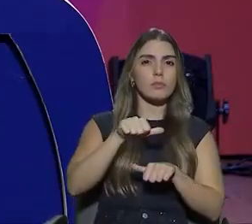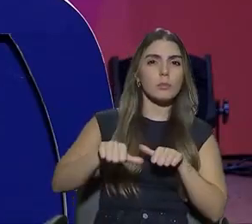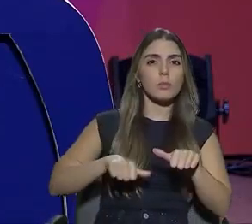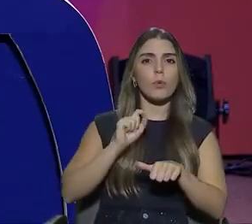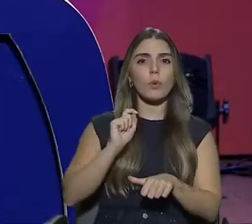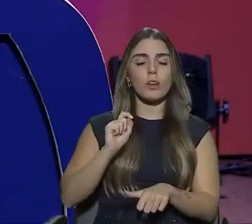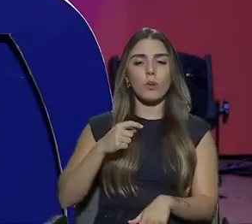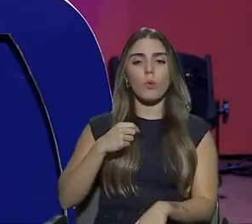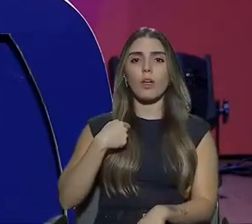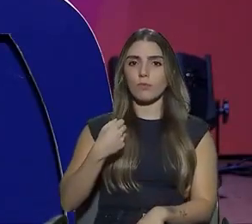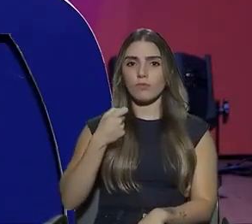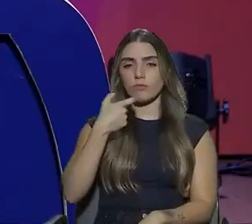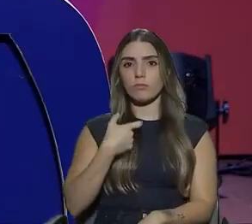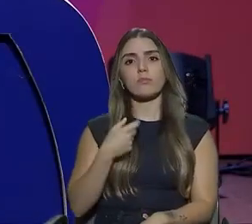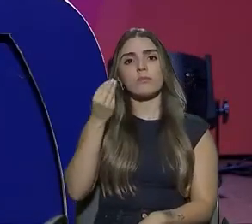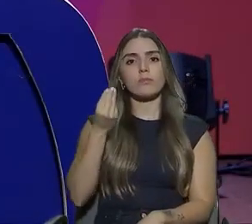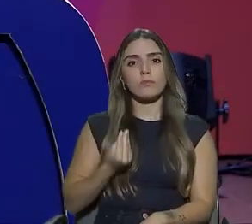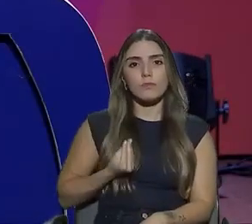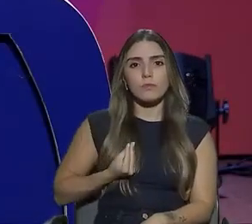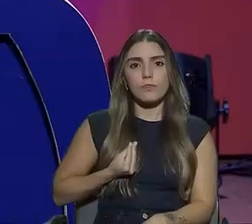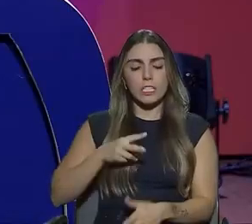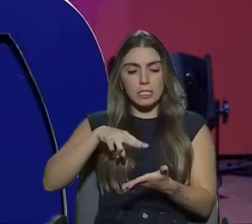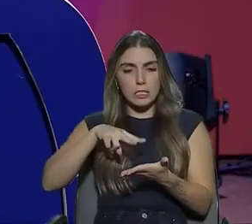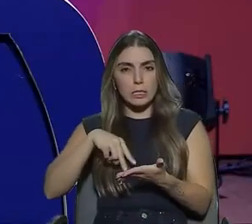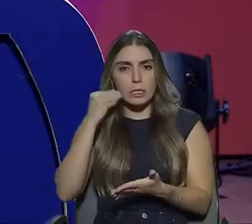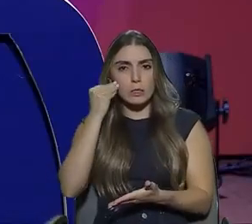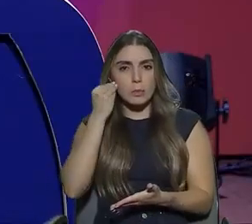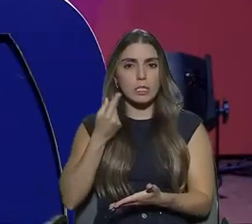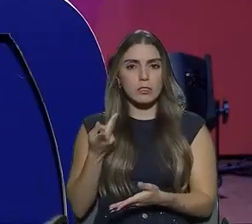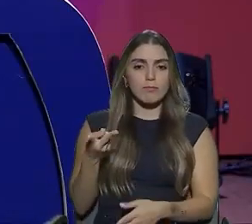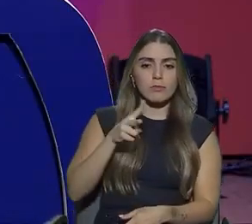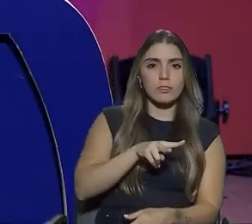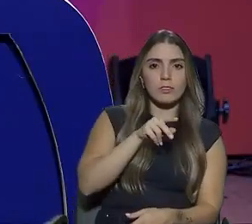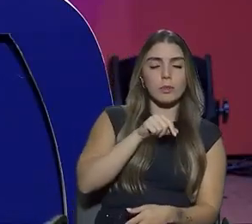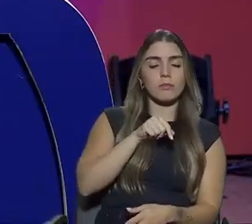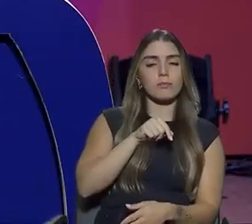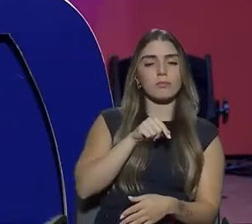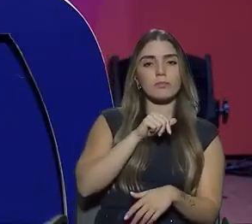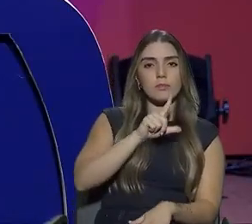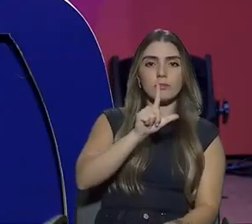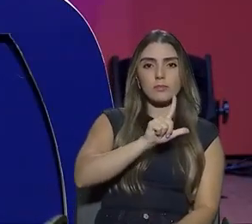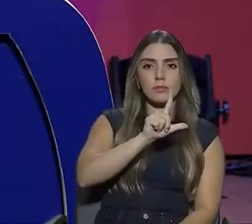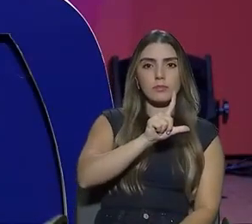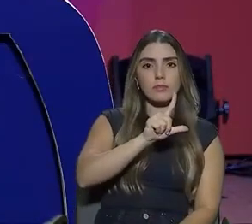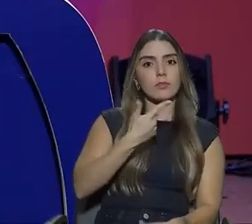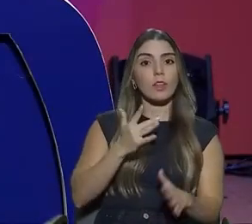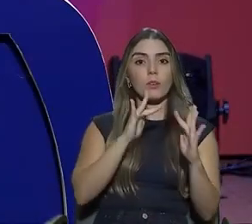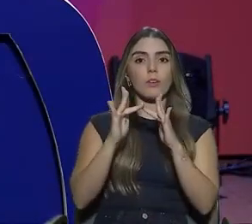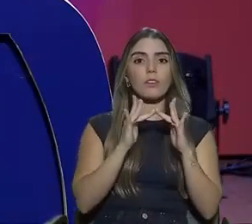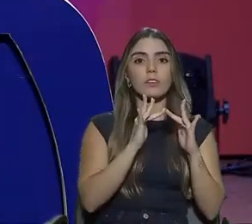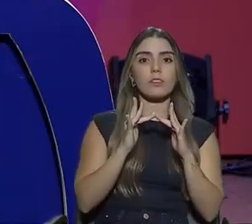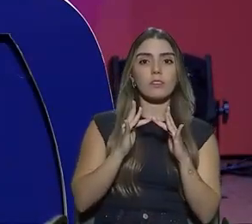que eu vivi, aquilo que eu li, as experiências que eu tive, em literatura, né? Porque aí eu começo a ter contato com autores negros,